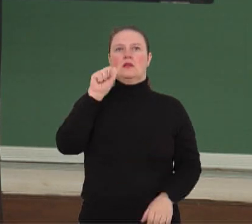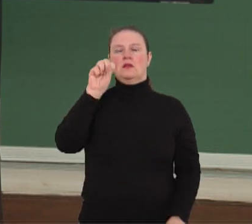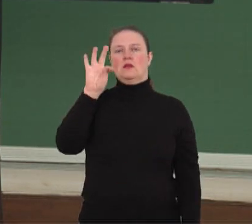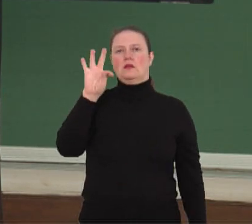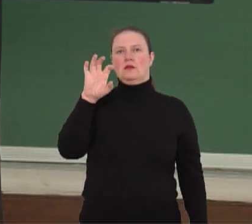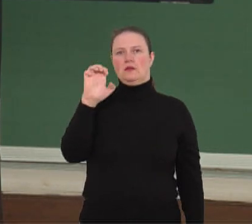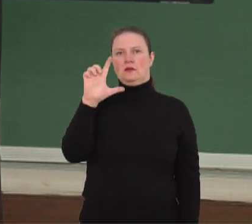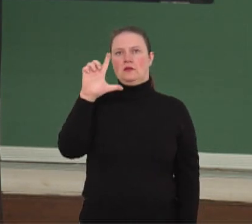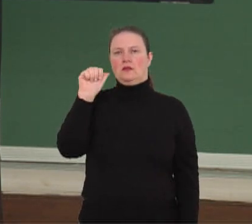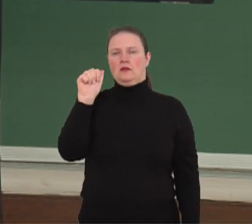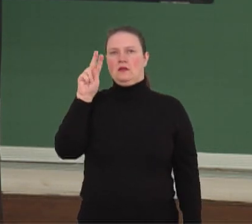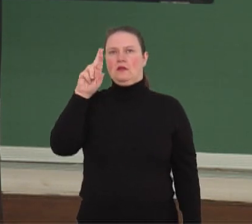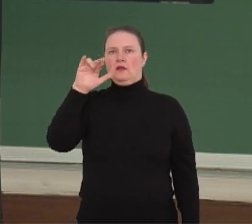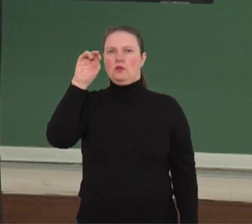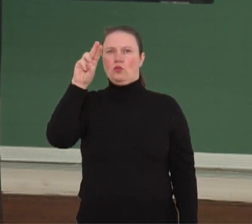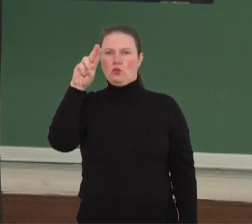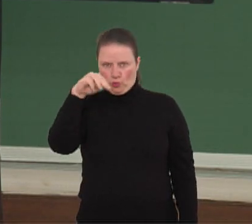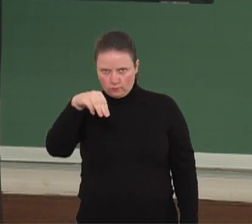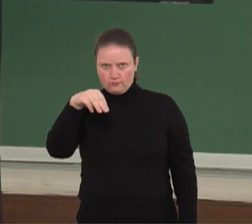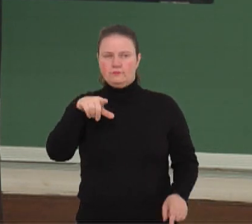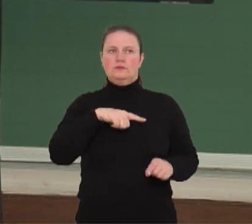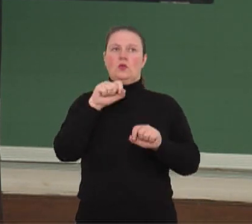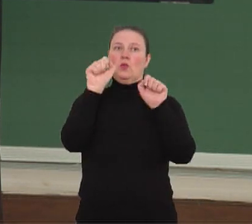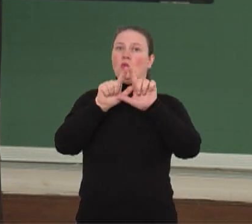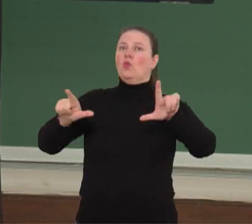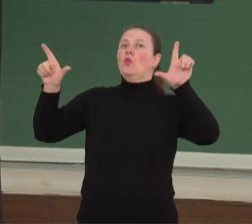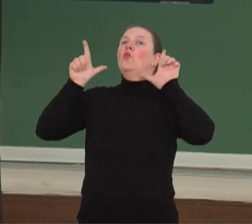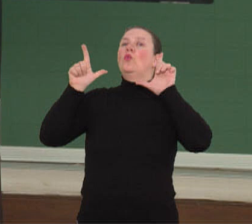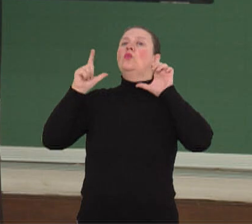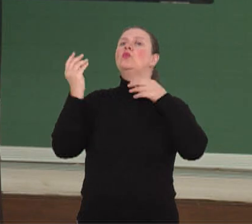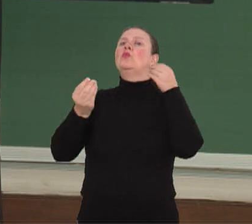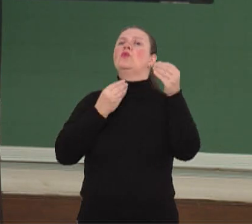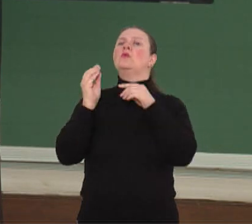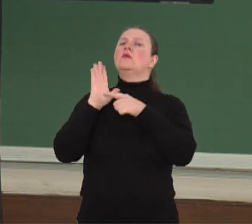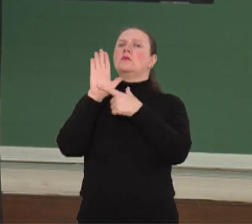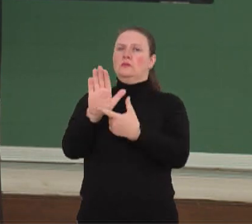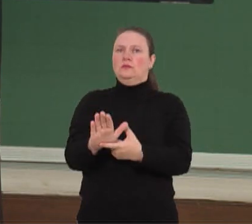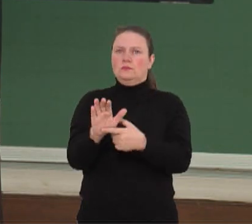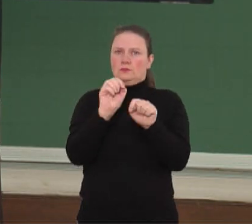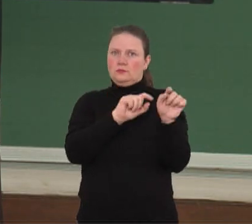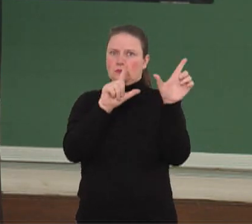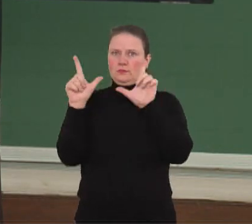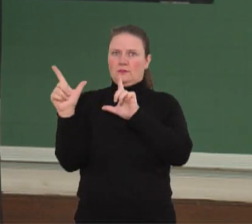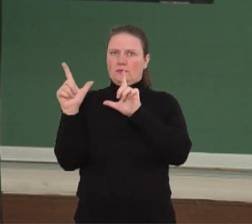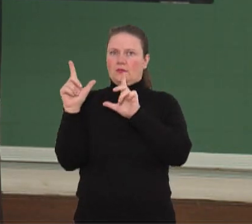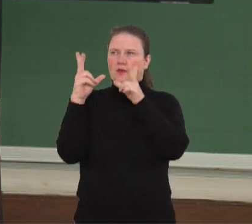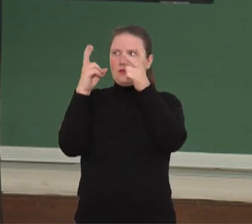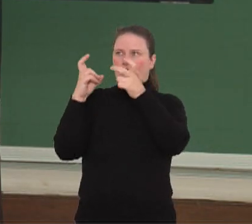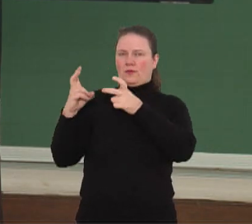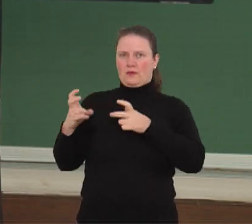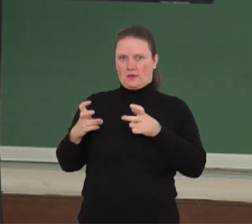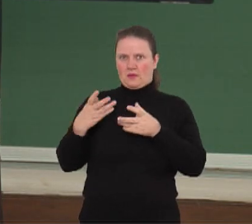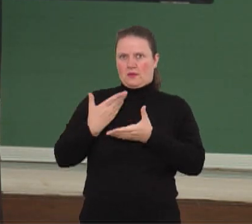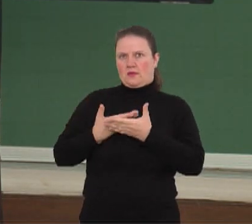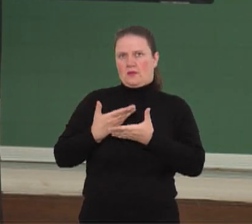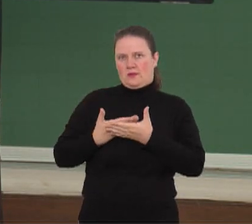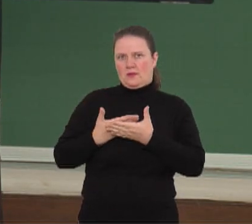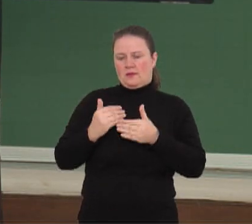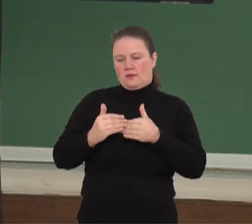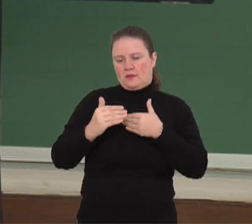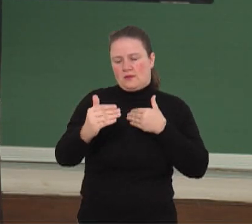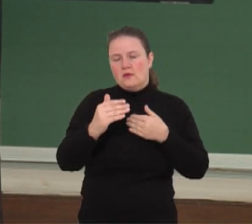Stellarium. Aqui é uma imagem de como ele disponibiliza a tela, que eu peguei várias delas para as aulas de astronomia que nós vamos